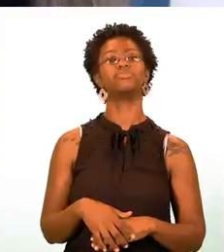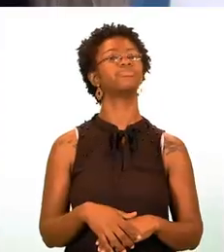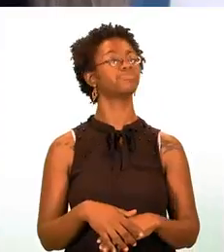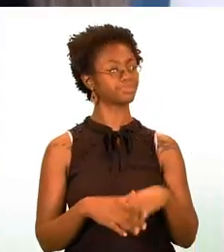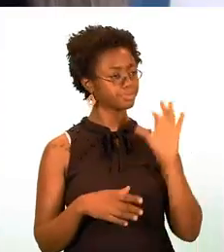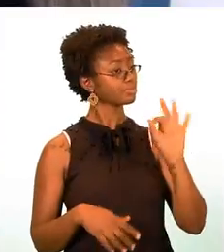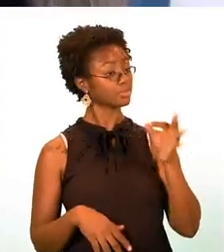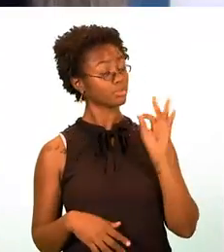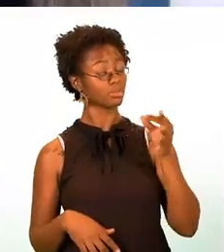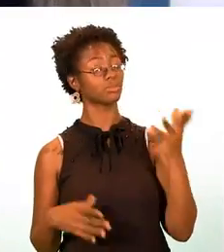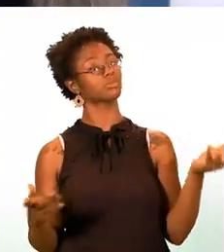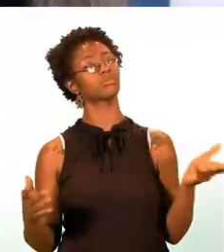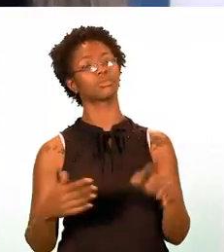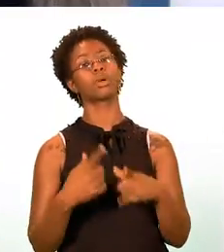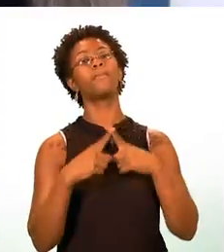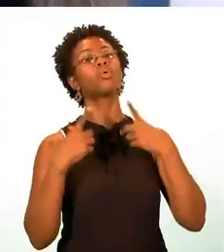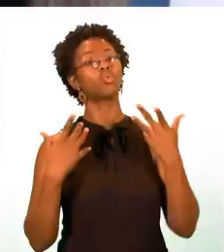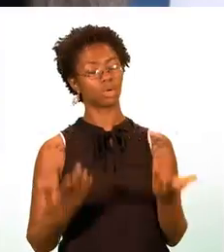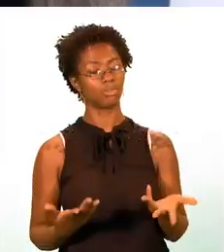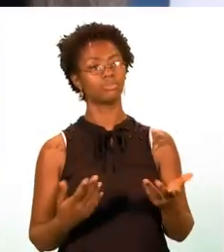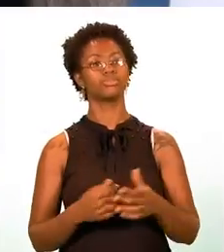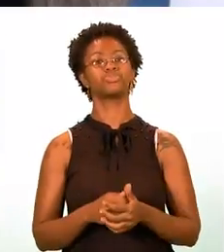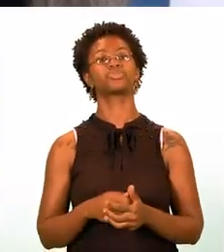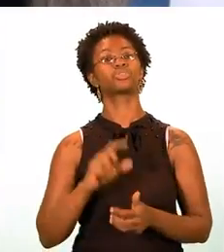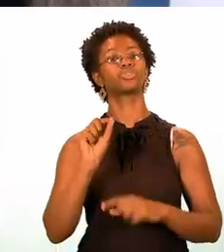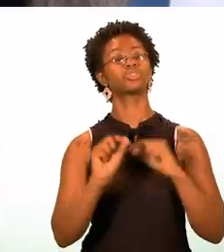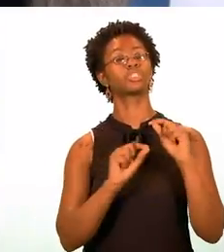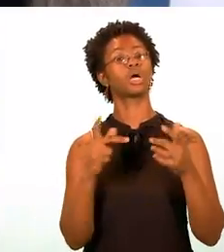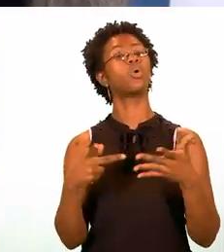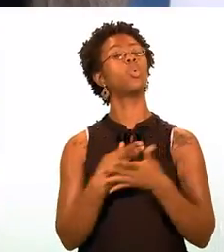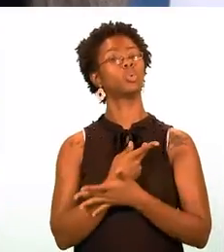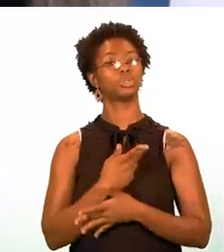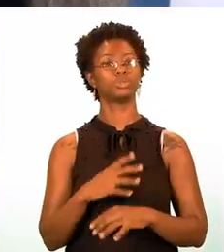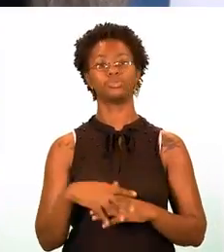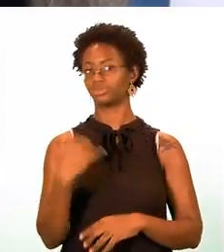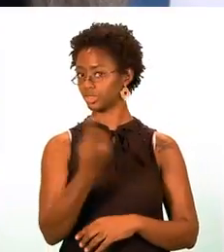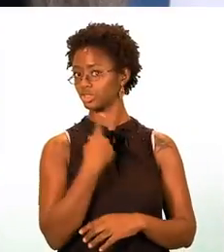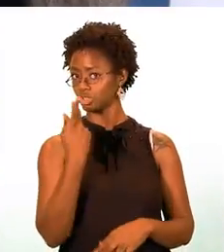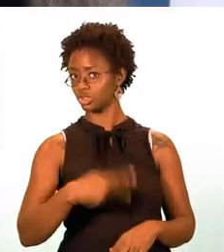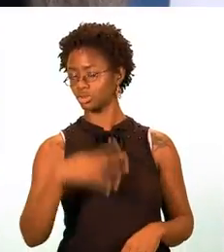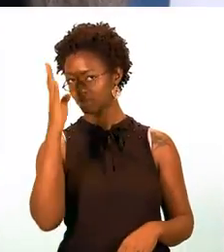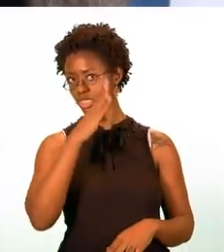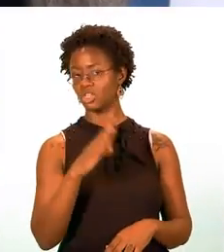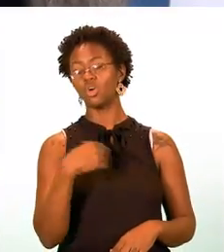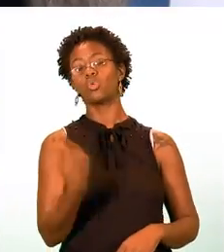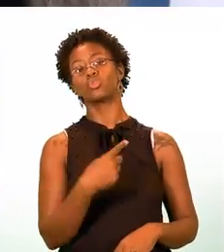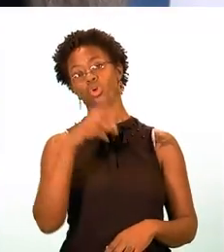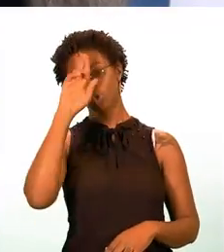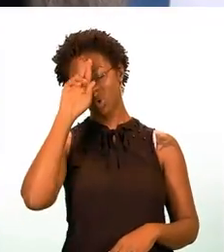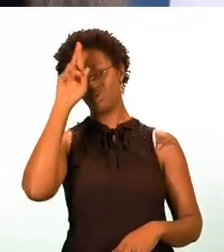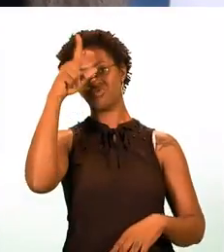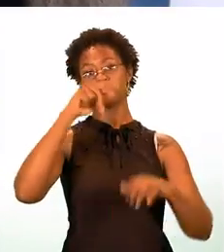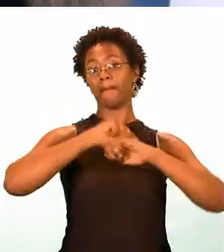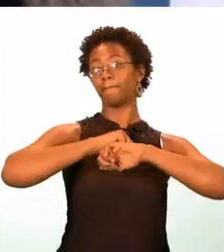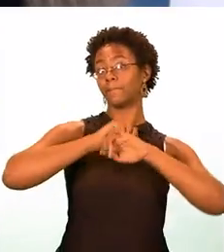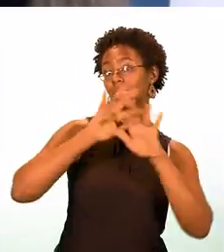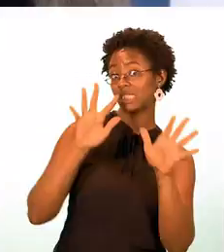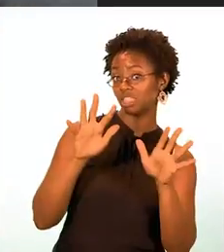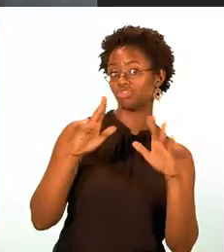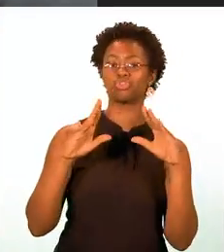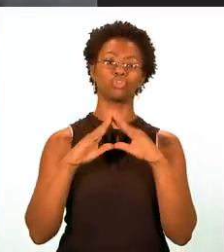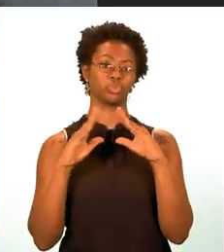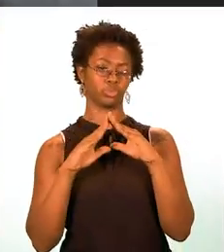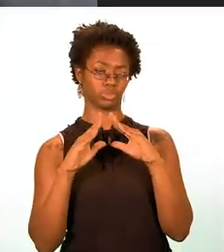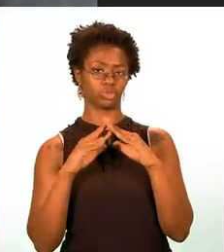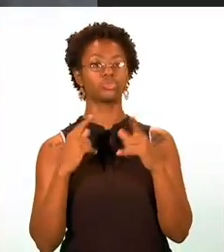faz? Exatamente. Por quê? O que que acontece? A gente, inclusive aqui no Brasil, a gente confunde muito brilhante